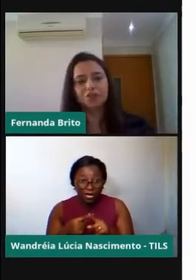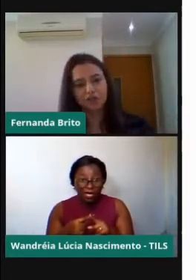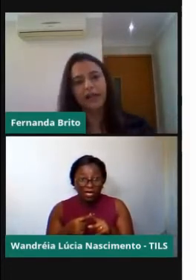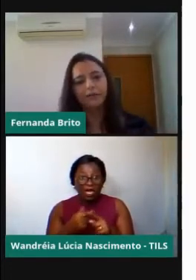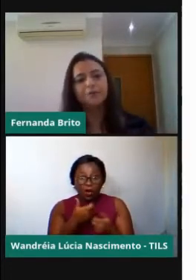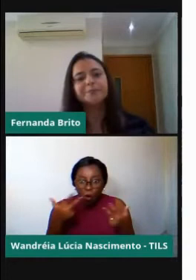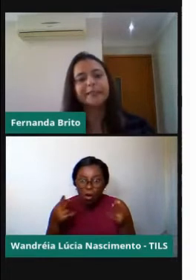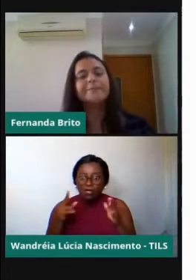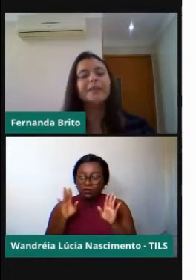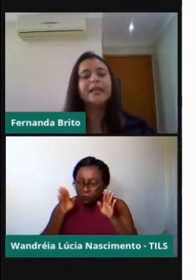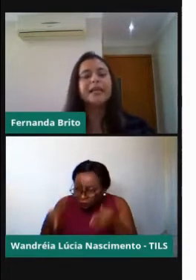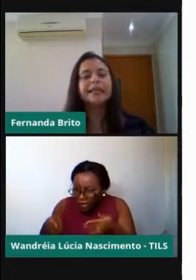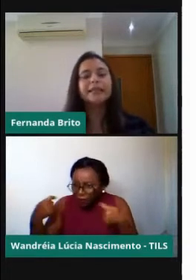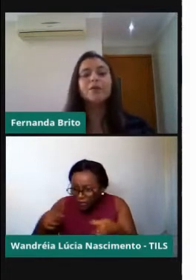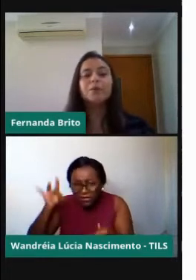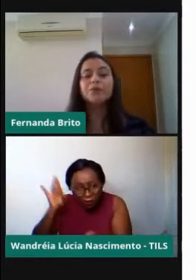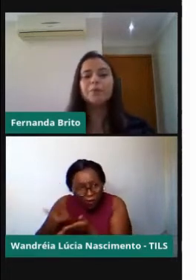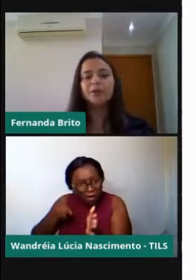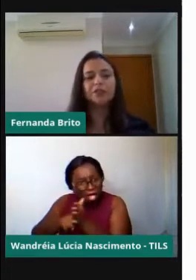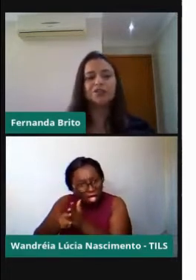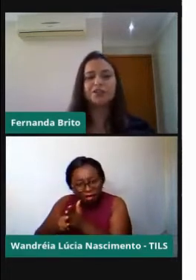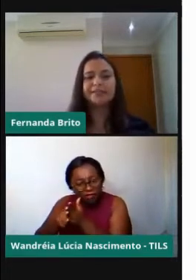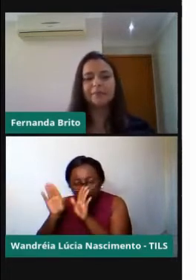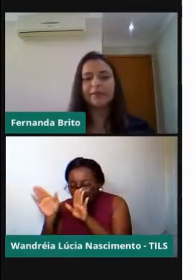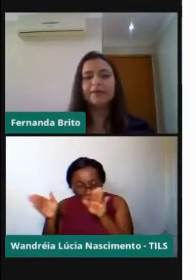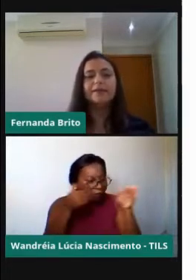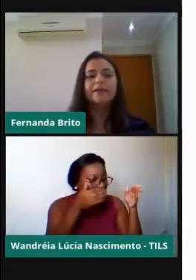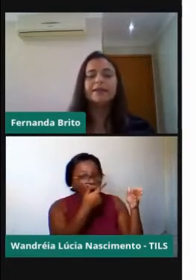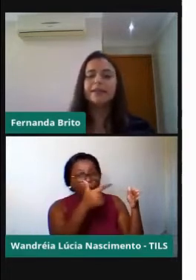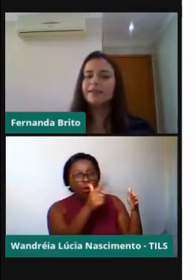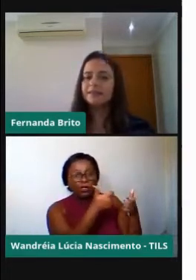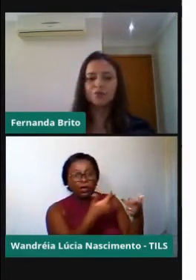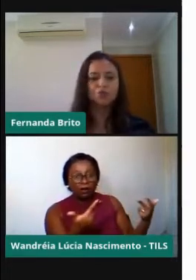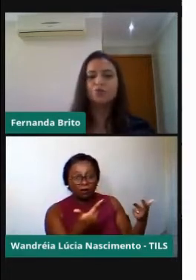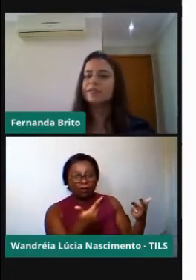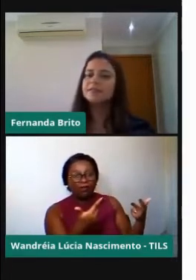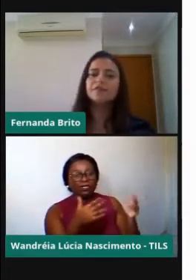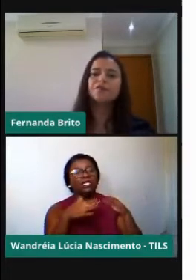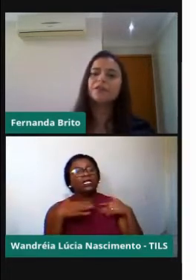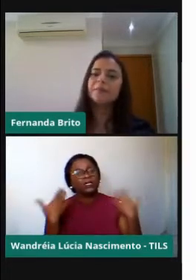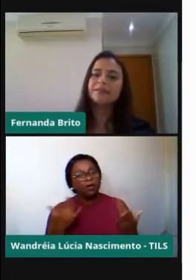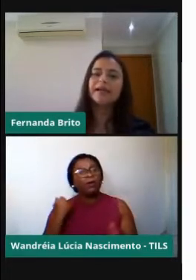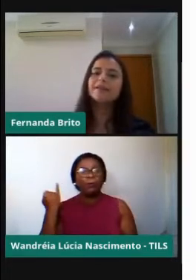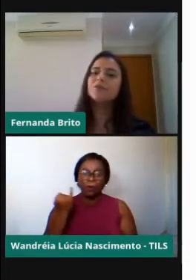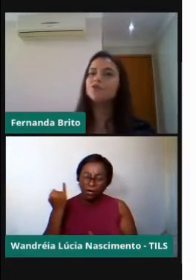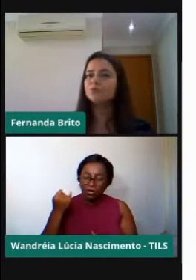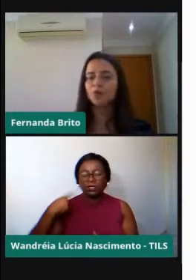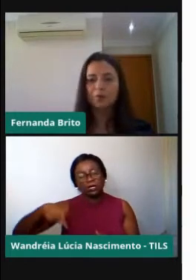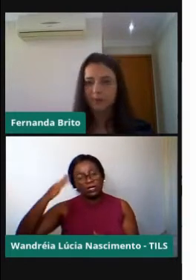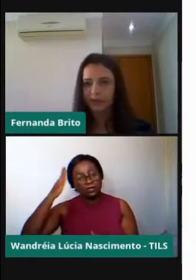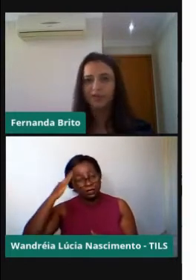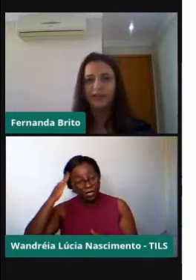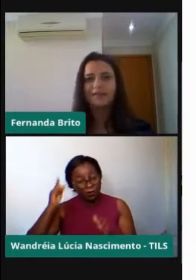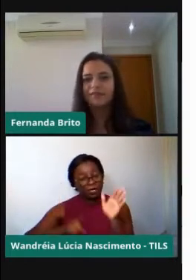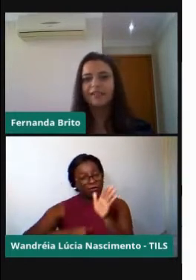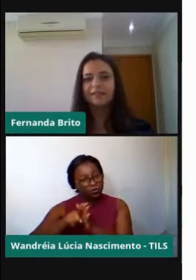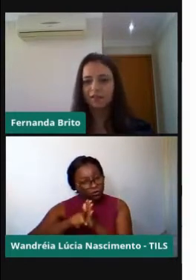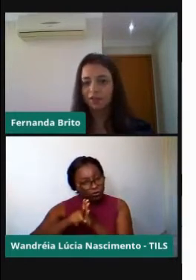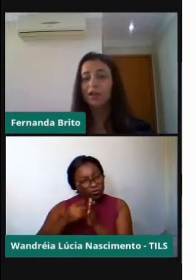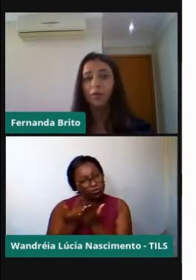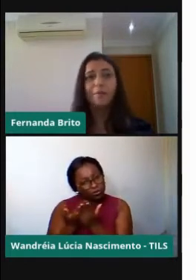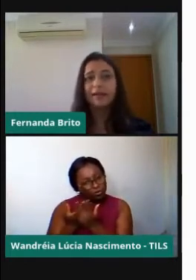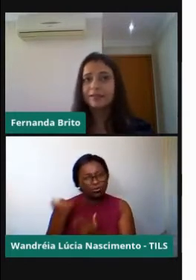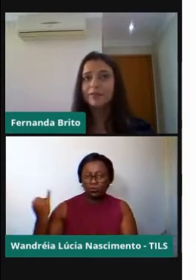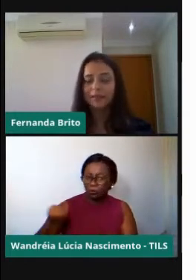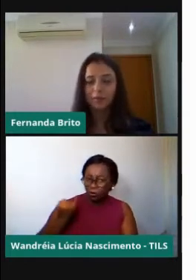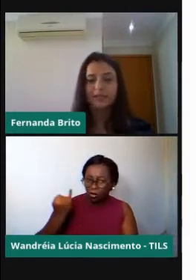fato ser investigado, né? Então, é muito importante a gente saber que esses estudos, eles são fundamentais, é onde normalmente, né, as